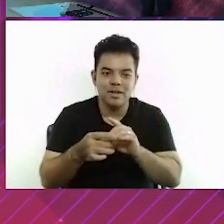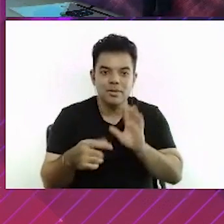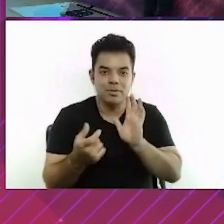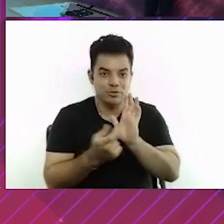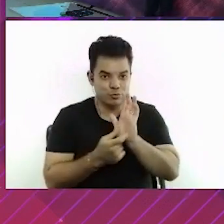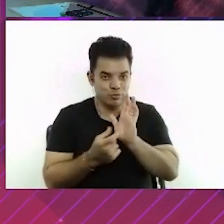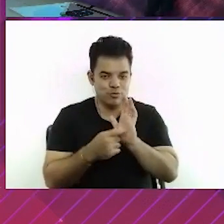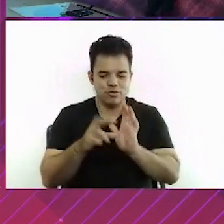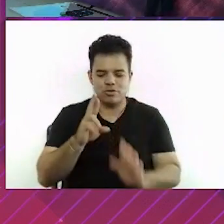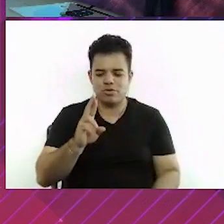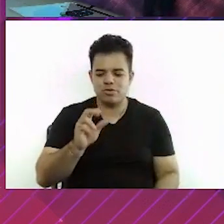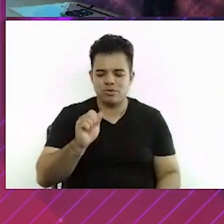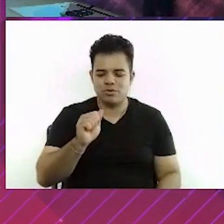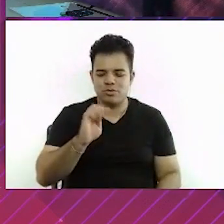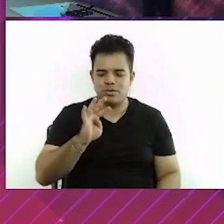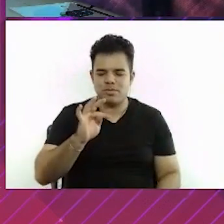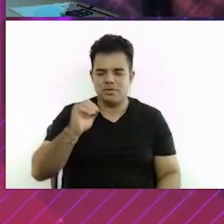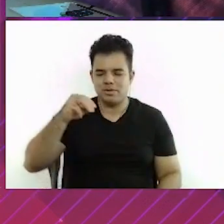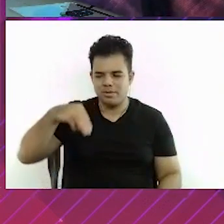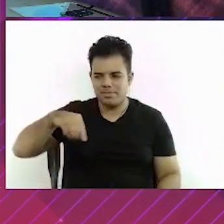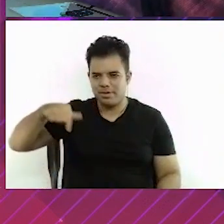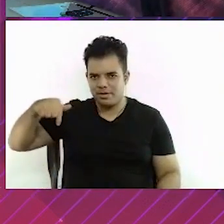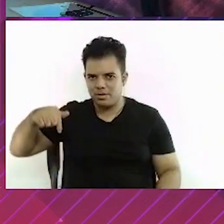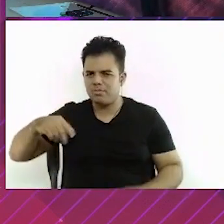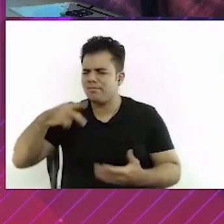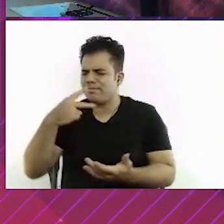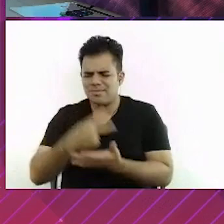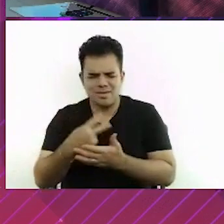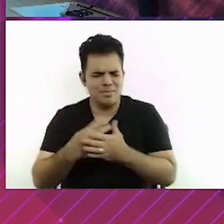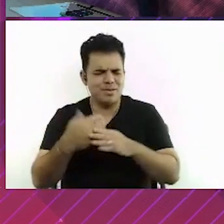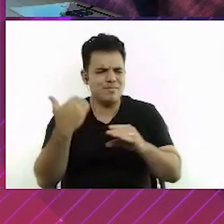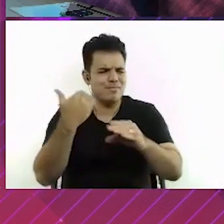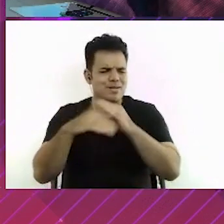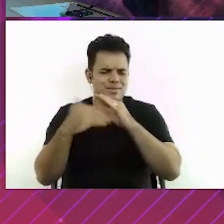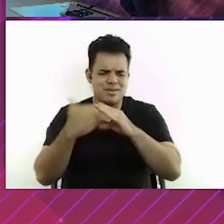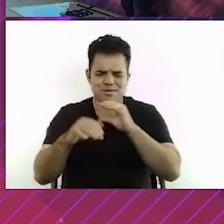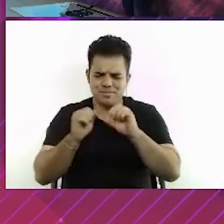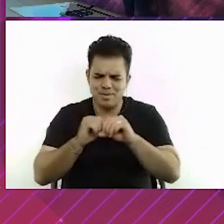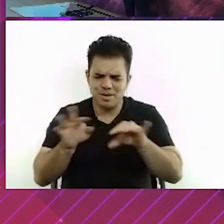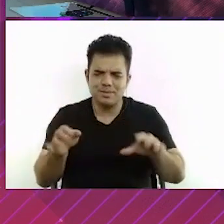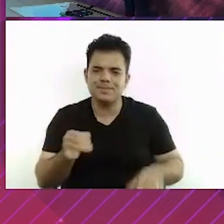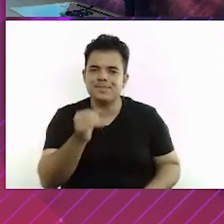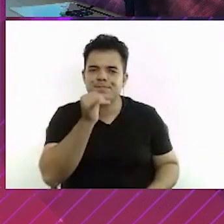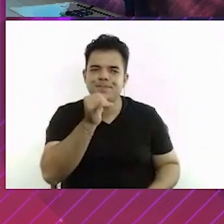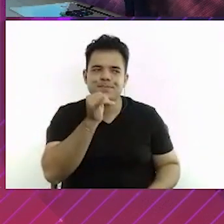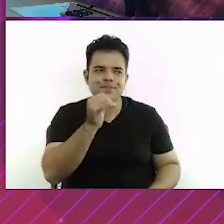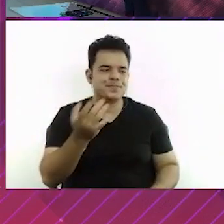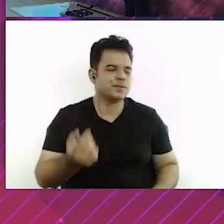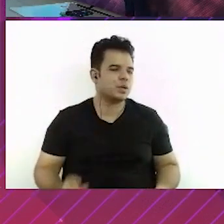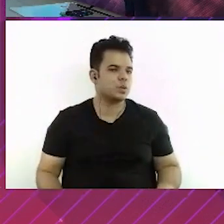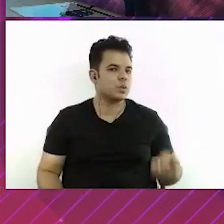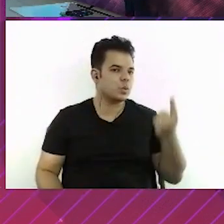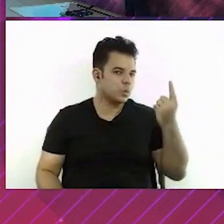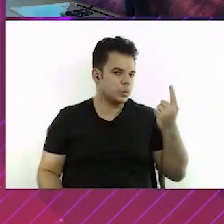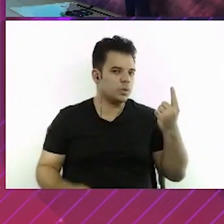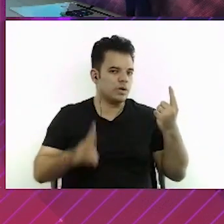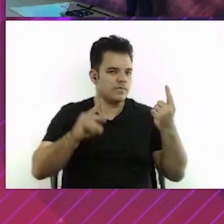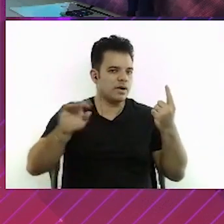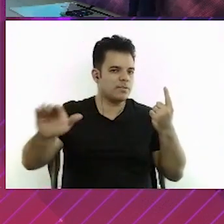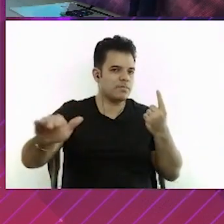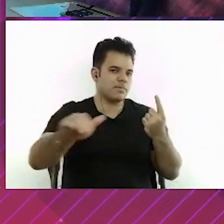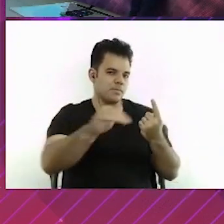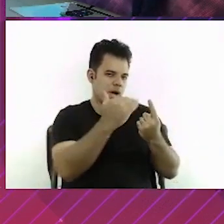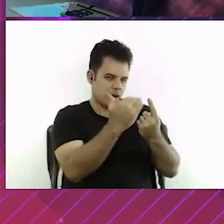distribui essas mensagens. Então, o que acontece? Digamos que o executor 1 vai receber uma mensagem, a